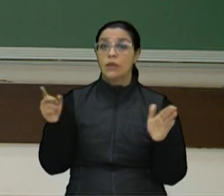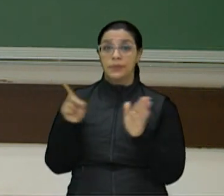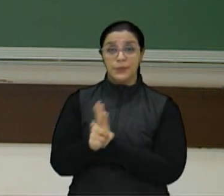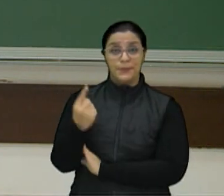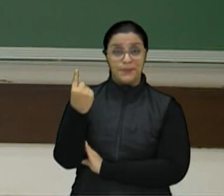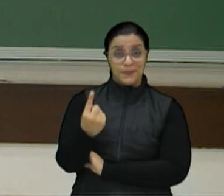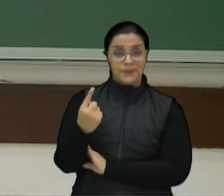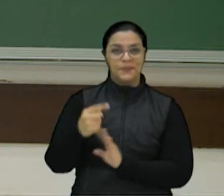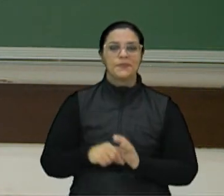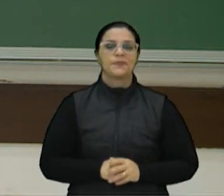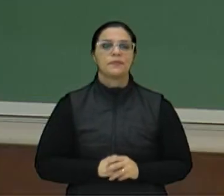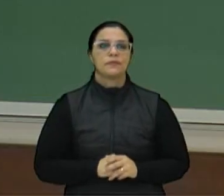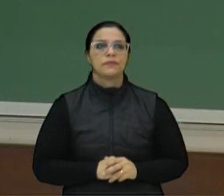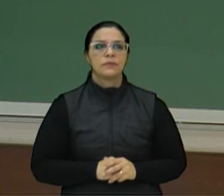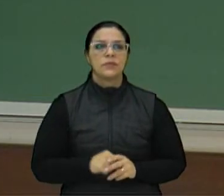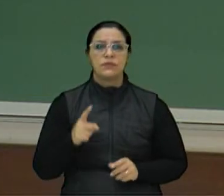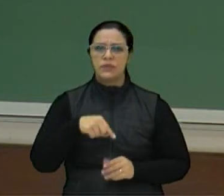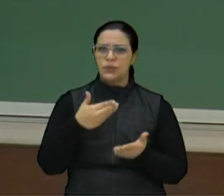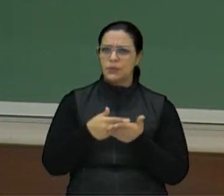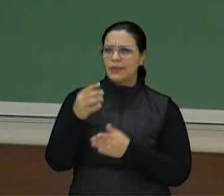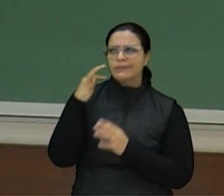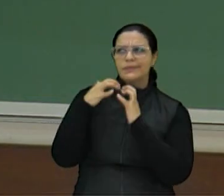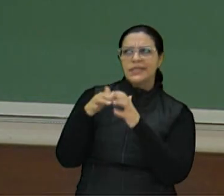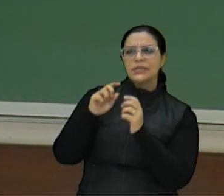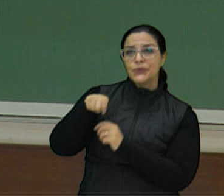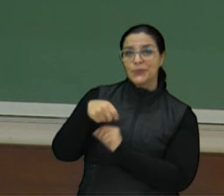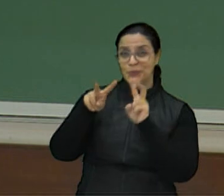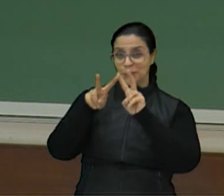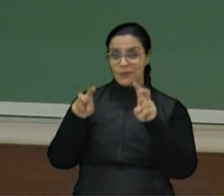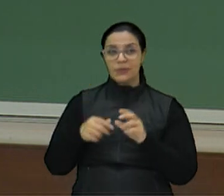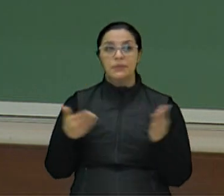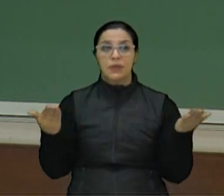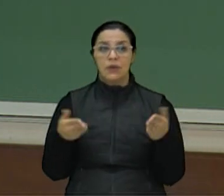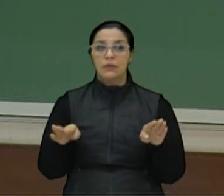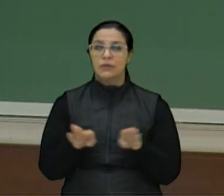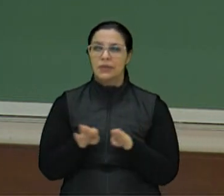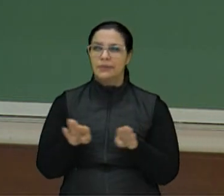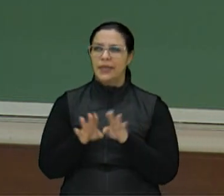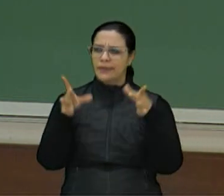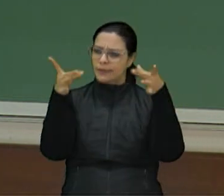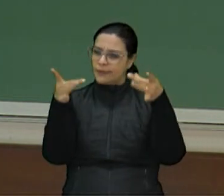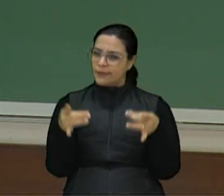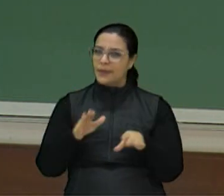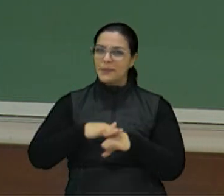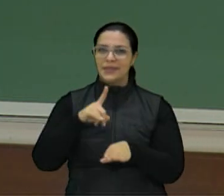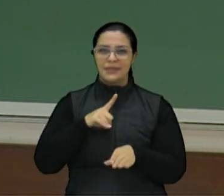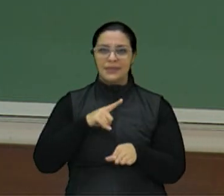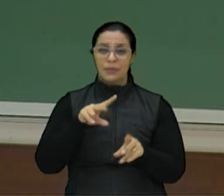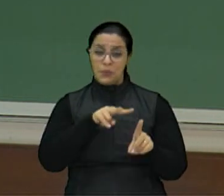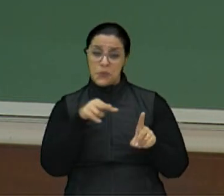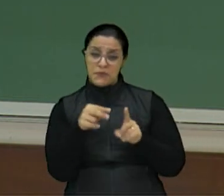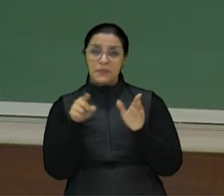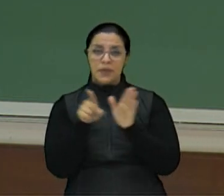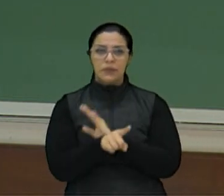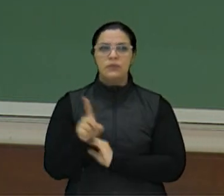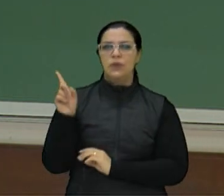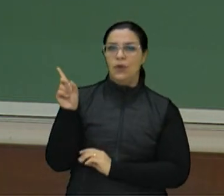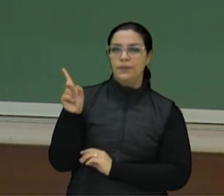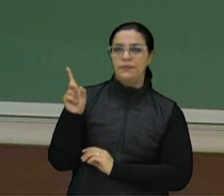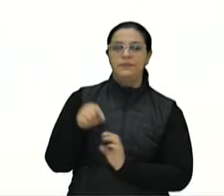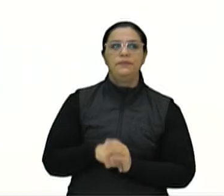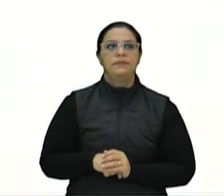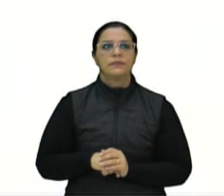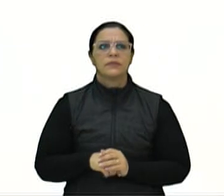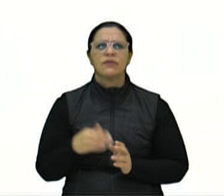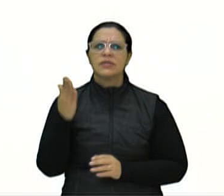Muito bem, para começarmos a pensar sobre isso, um pouco mais elaborado aqui do ponto de vista de perguntas, olha esse